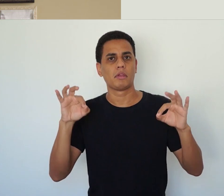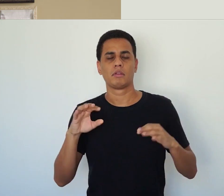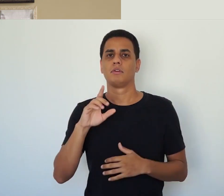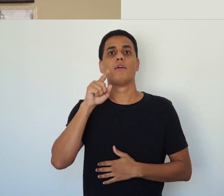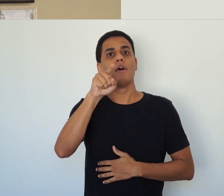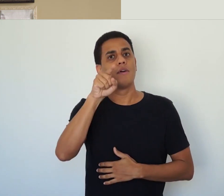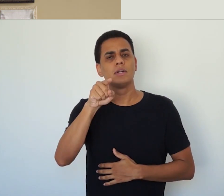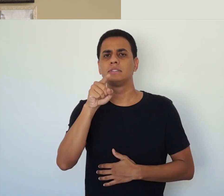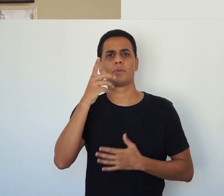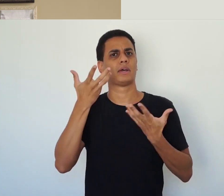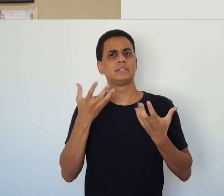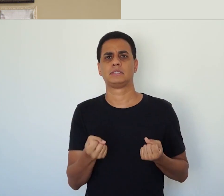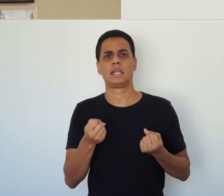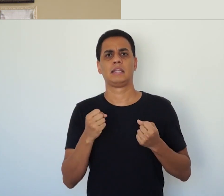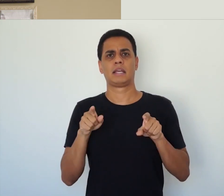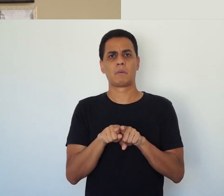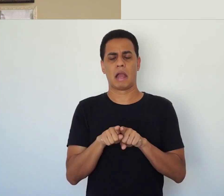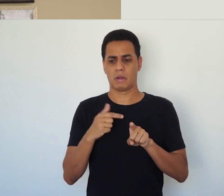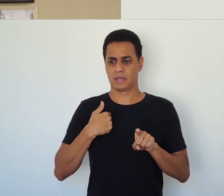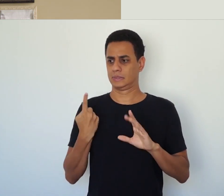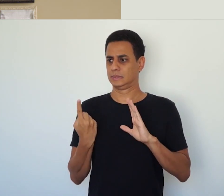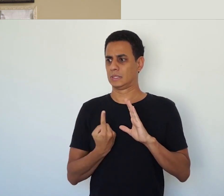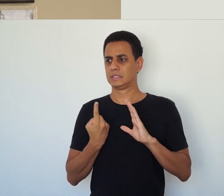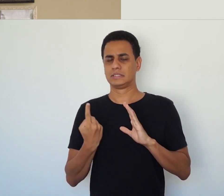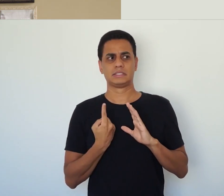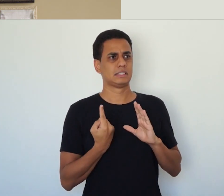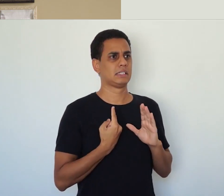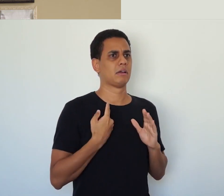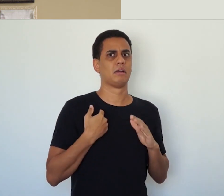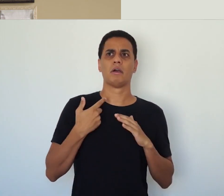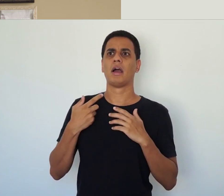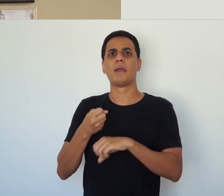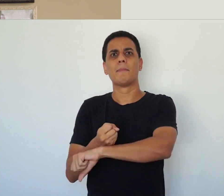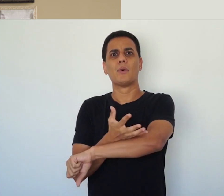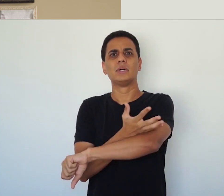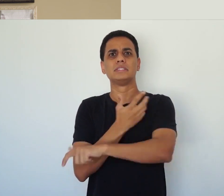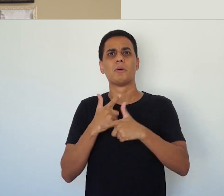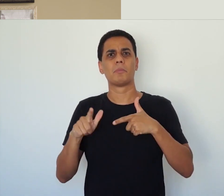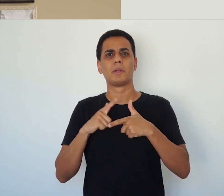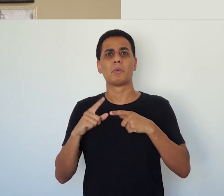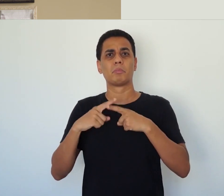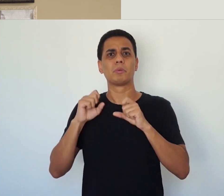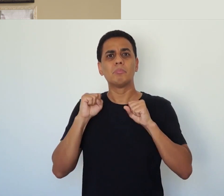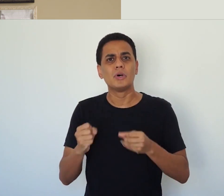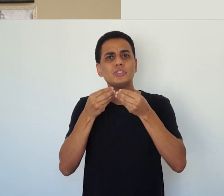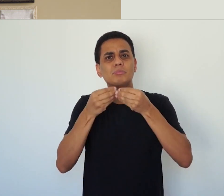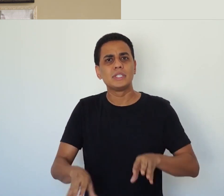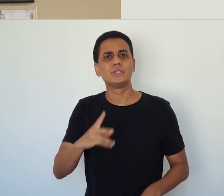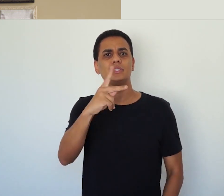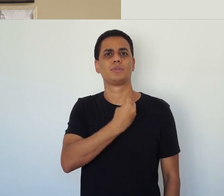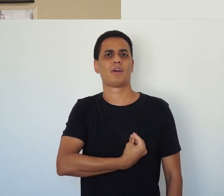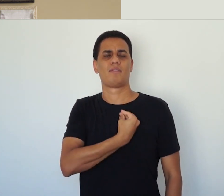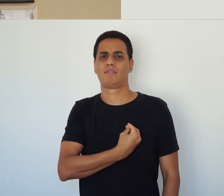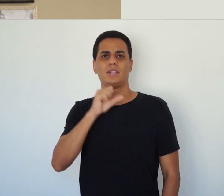né? Não permita que o isolamento social leve você a um deserto e a uma caverna emocional, porque